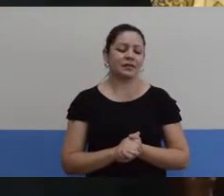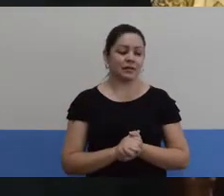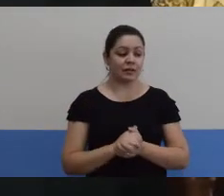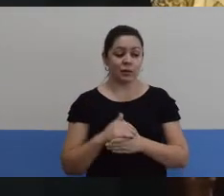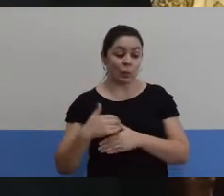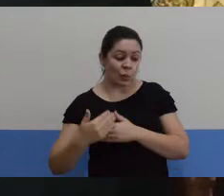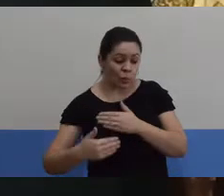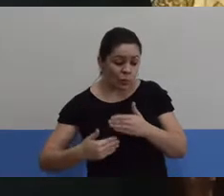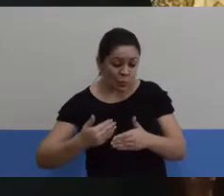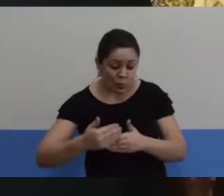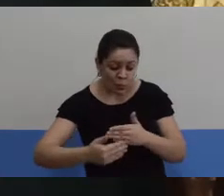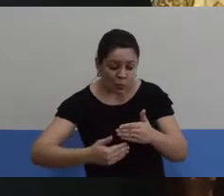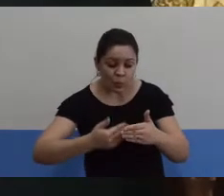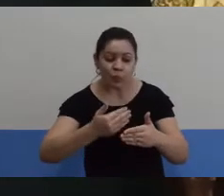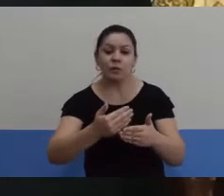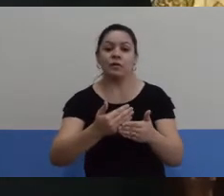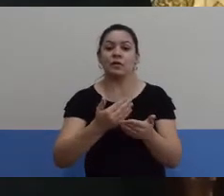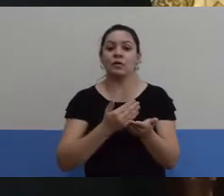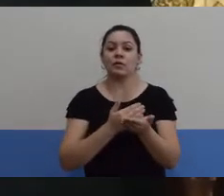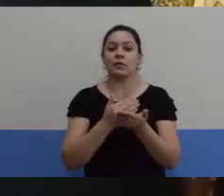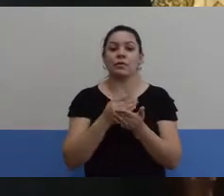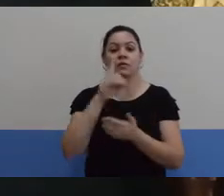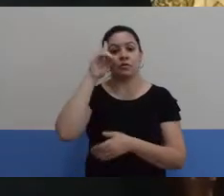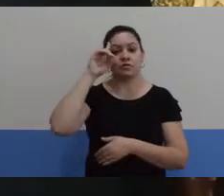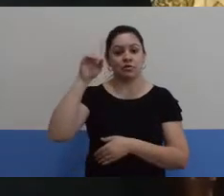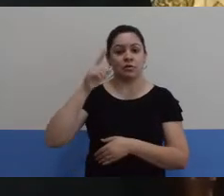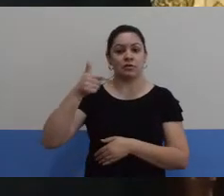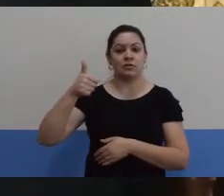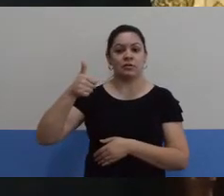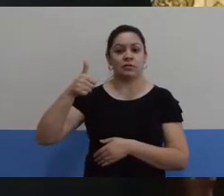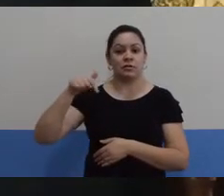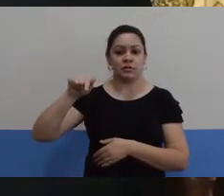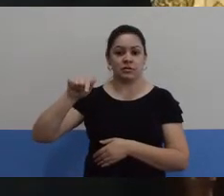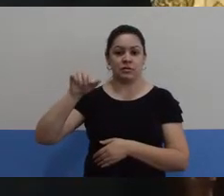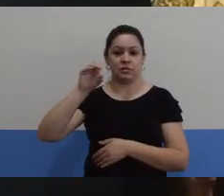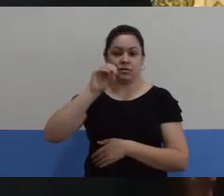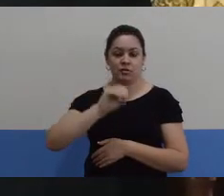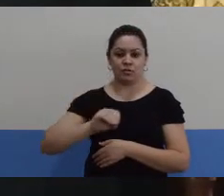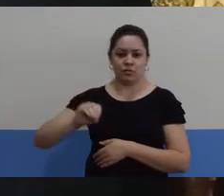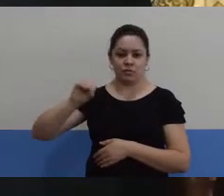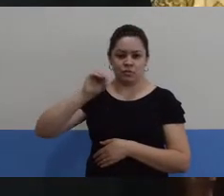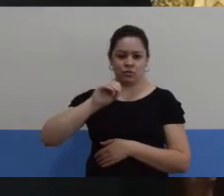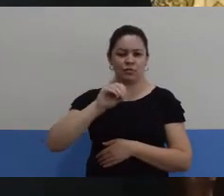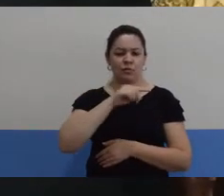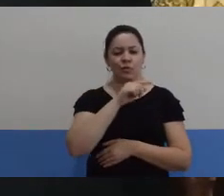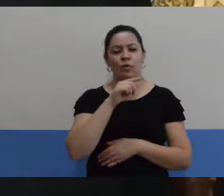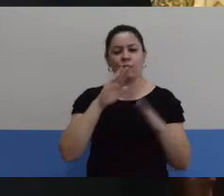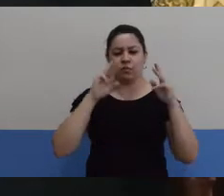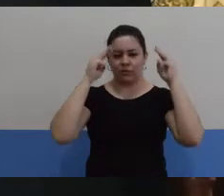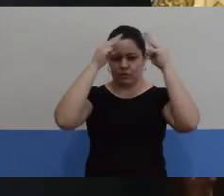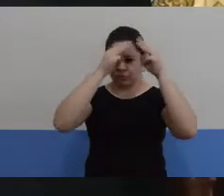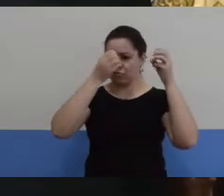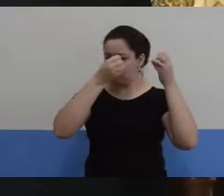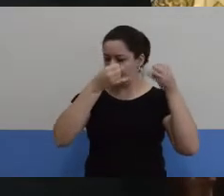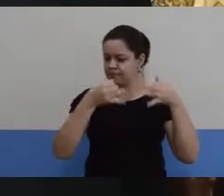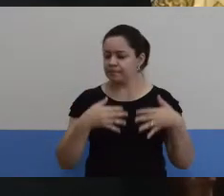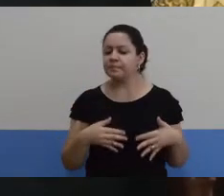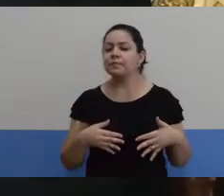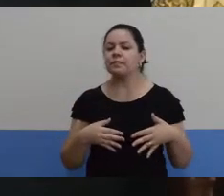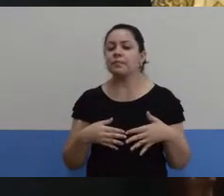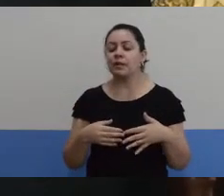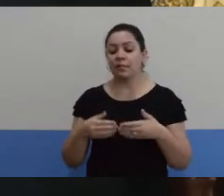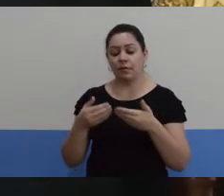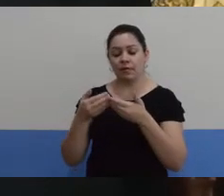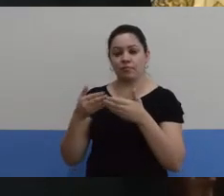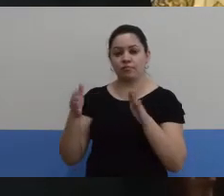se iniciou em 17 de outubro, né? Dom Hamilton já citou essa data aí, 17 de outubro, que foi quando foi dado o